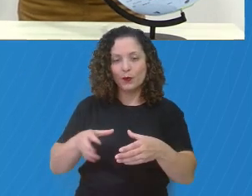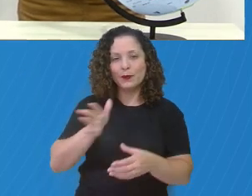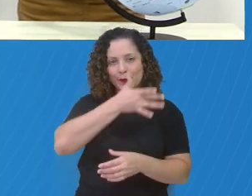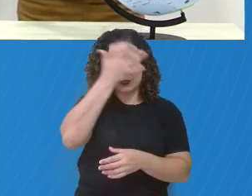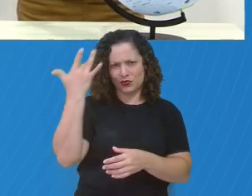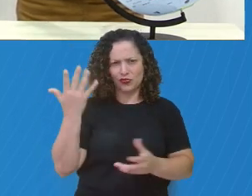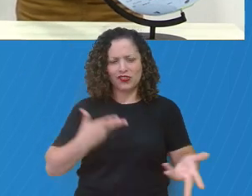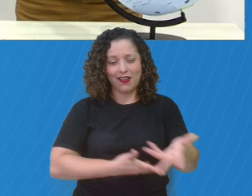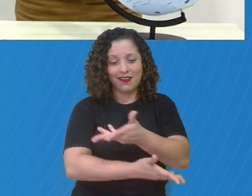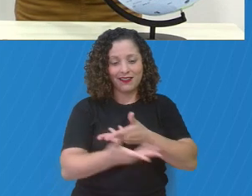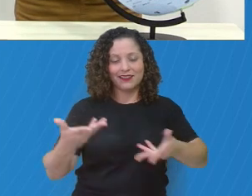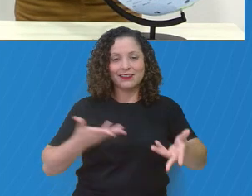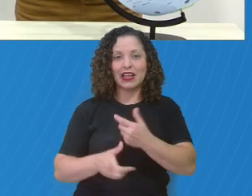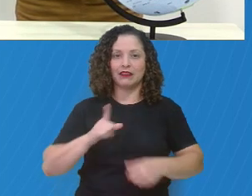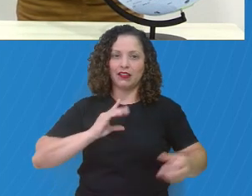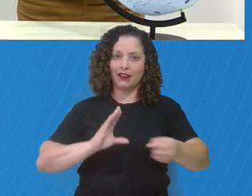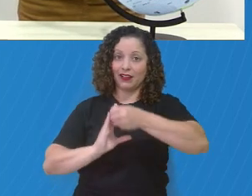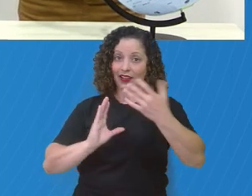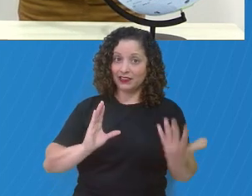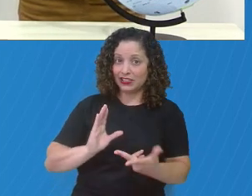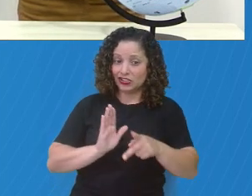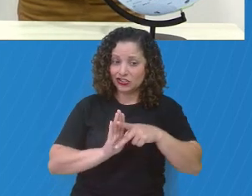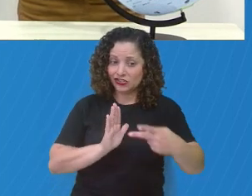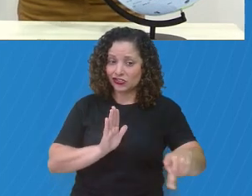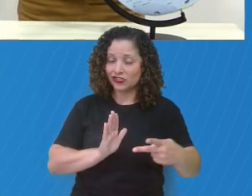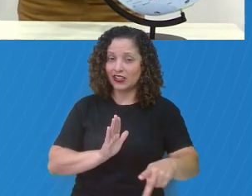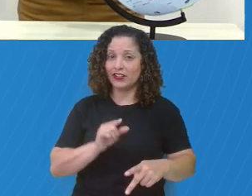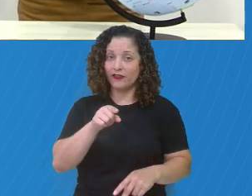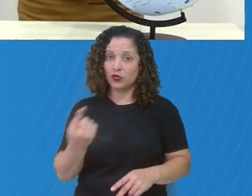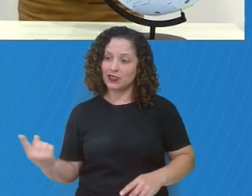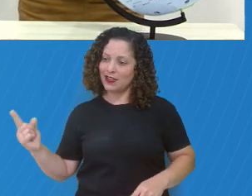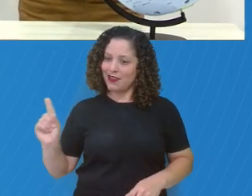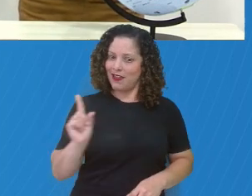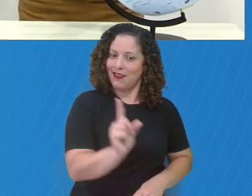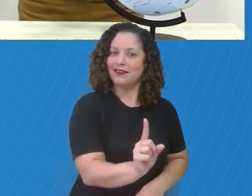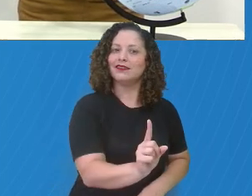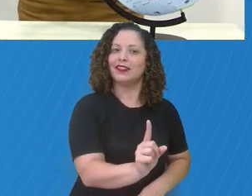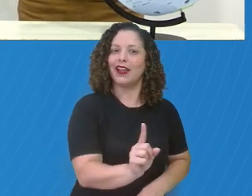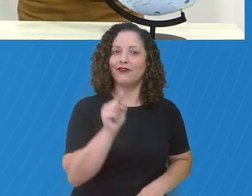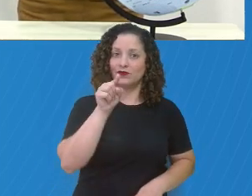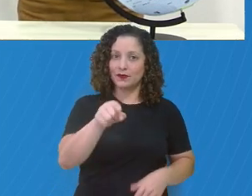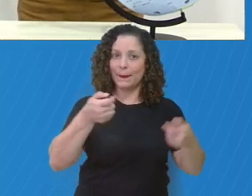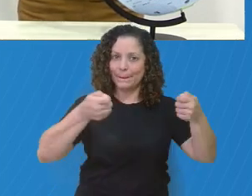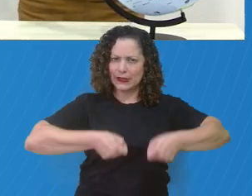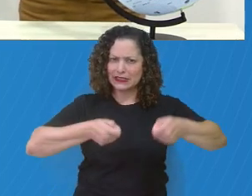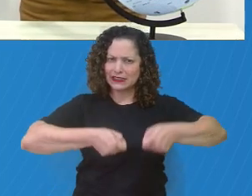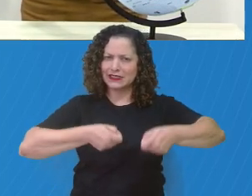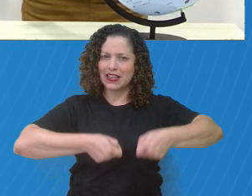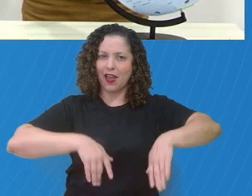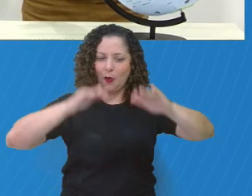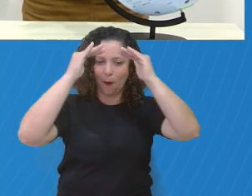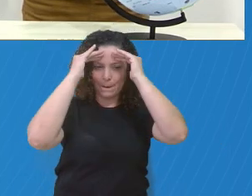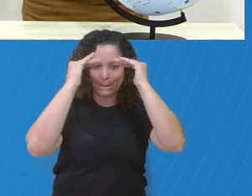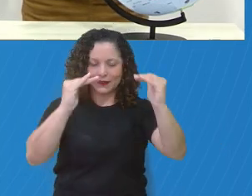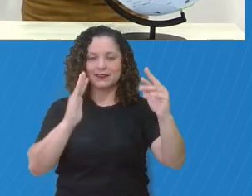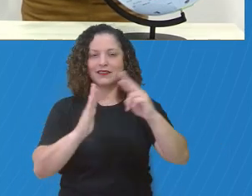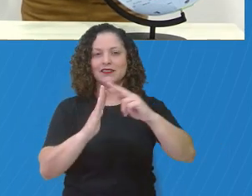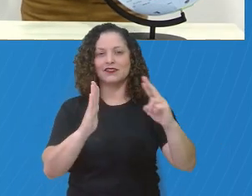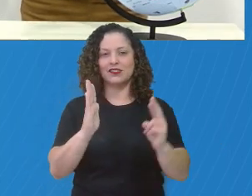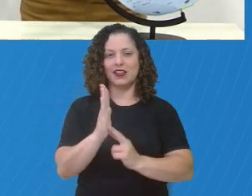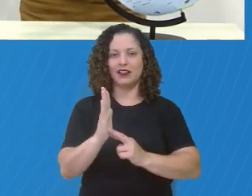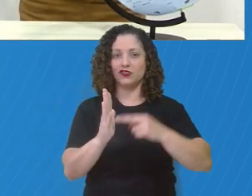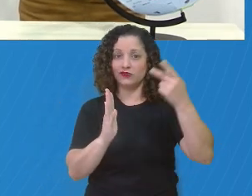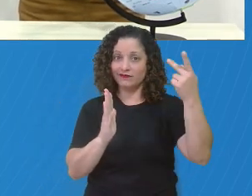é? Tem suas características e que você, quando entra nesse grupo, você precisa obedecer às regras que